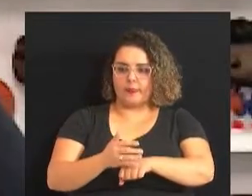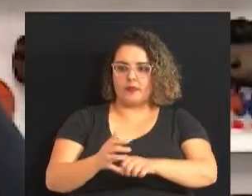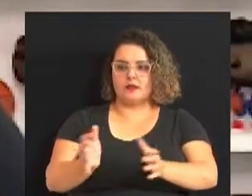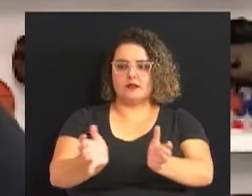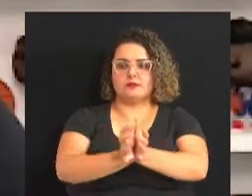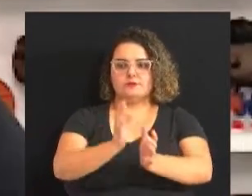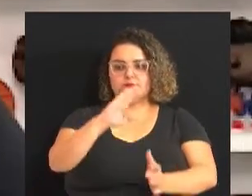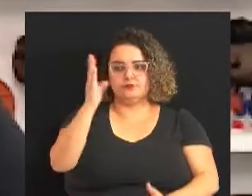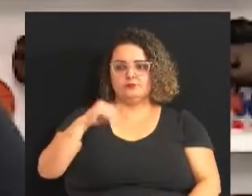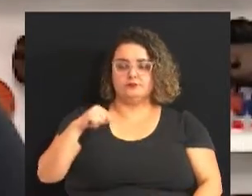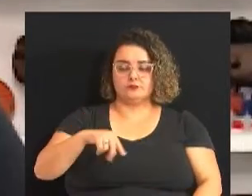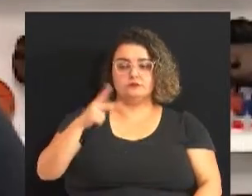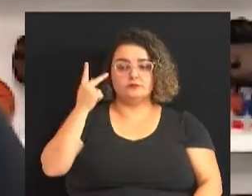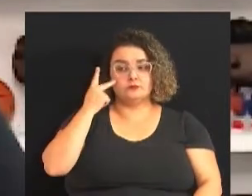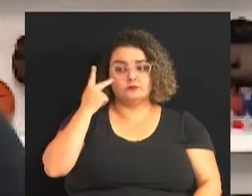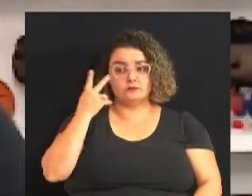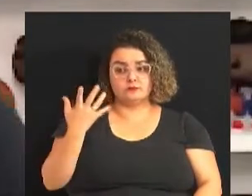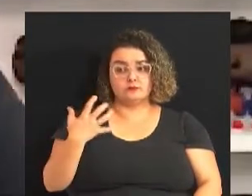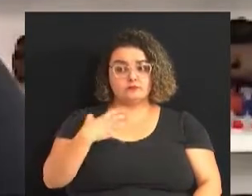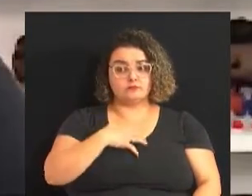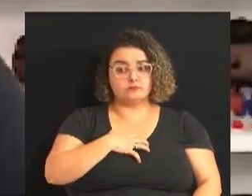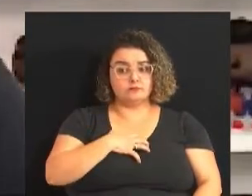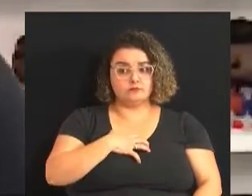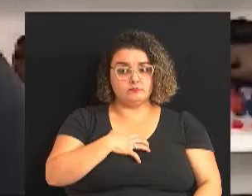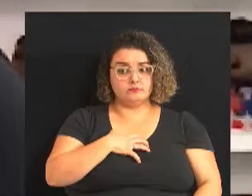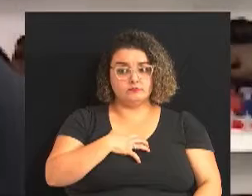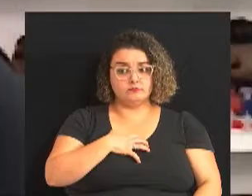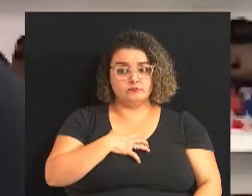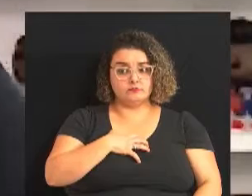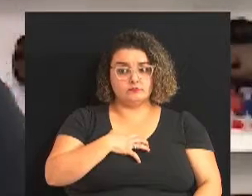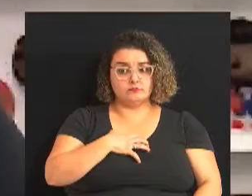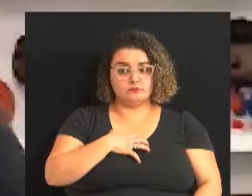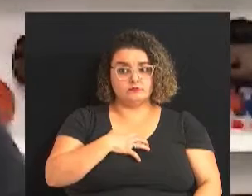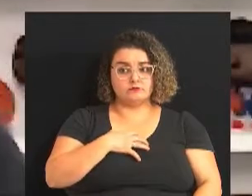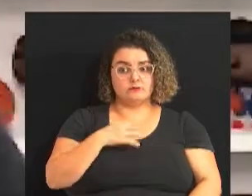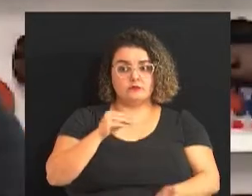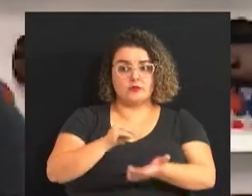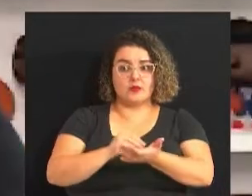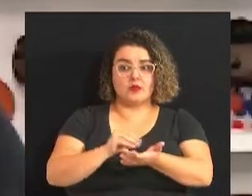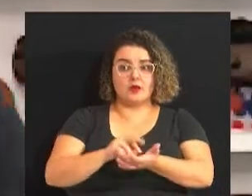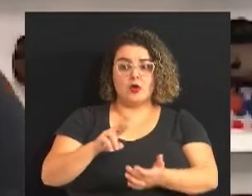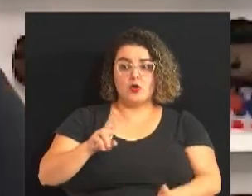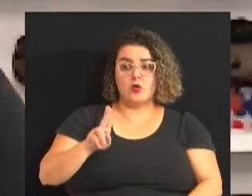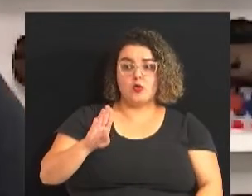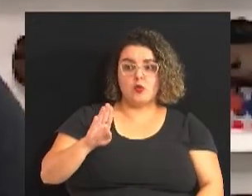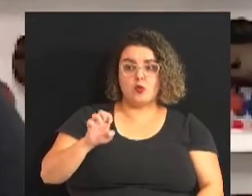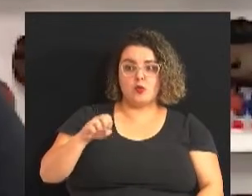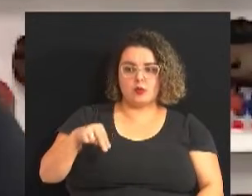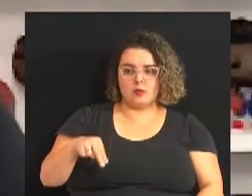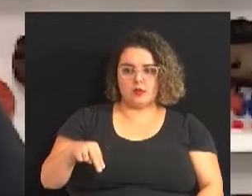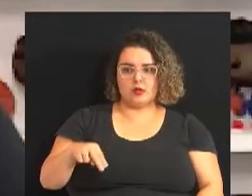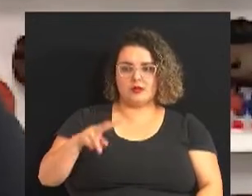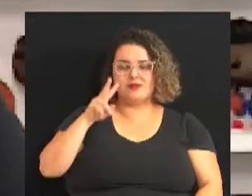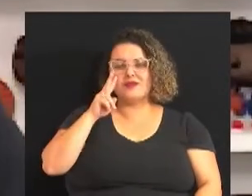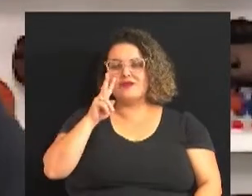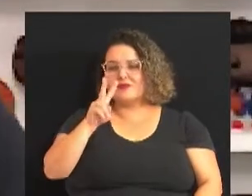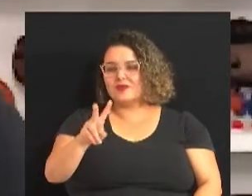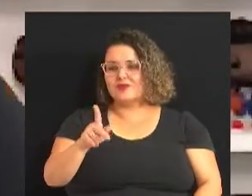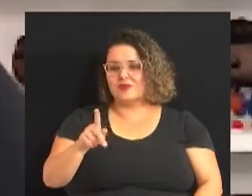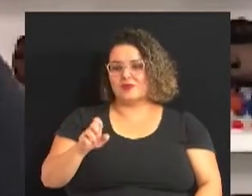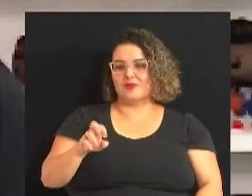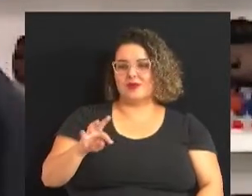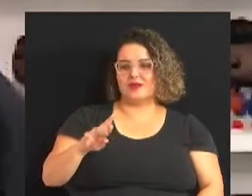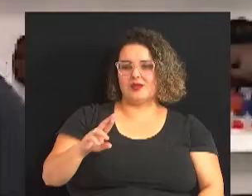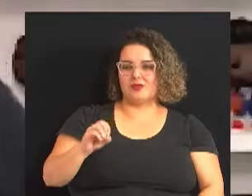São Paulo. Mas o que eu senti da falta do Rubem Manhano e que eu vi de cara no Petrovic foi